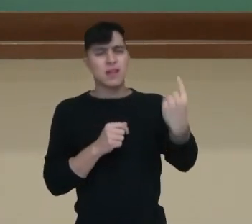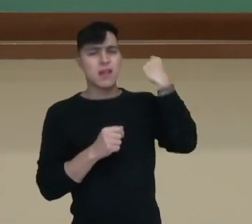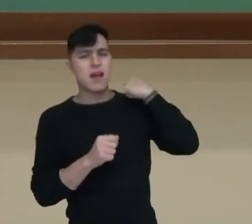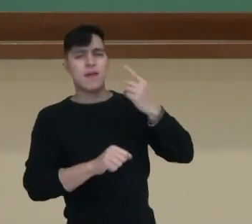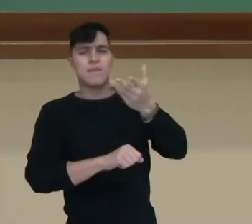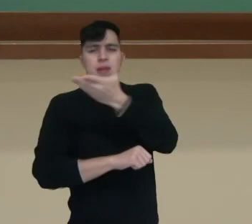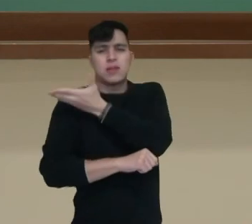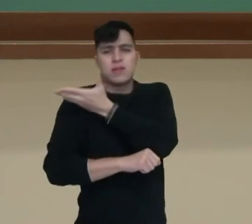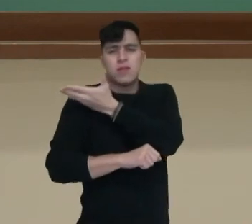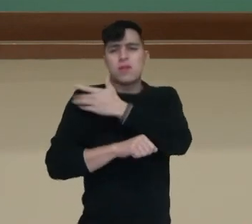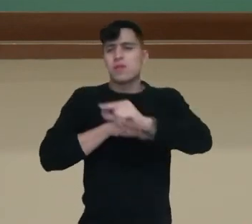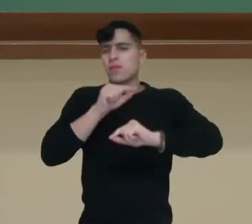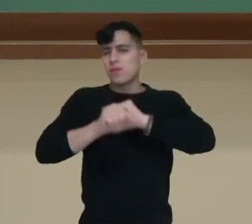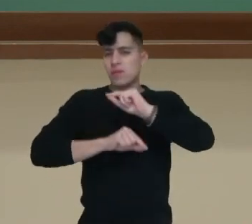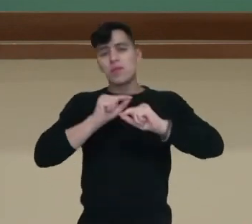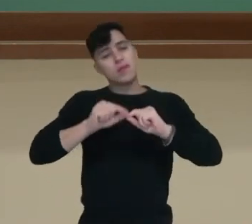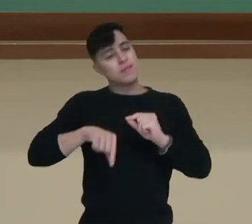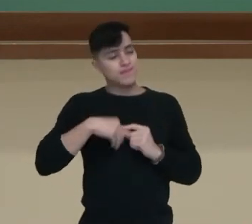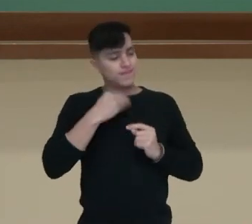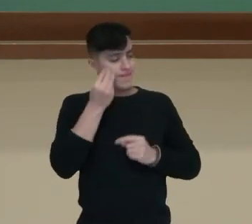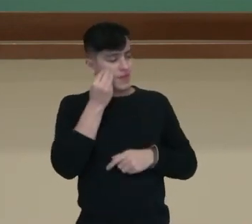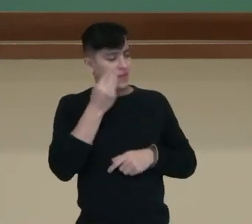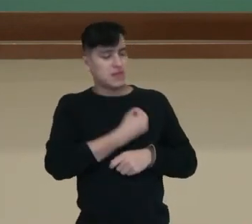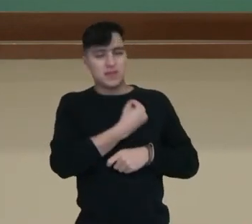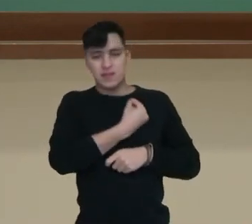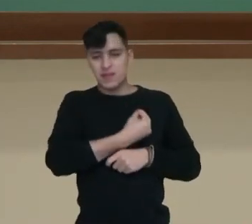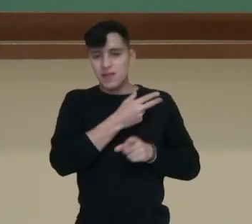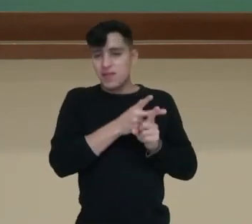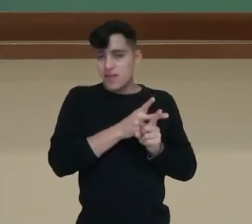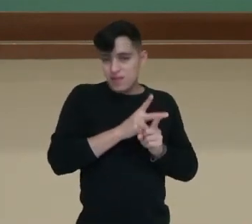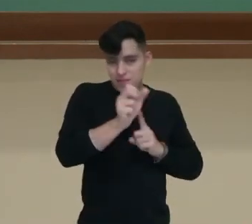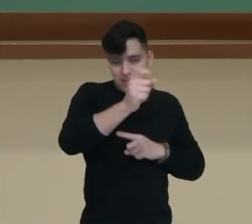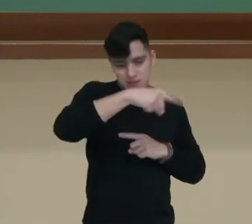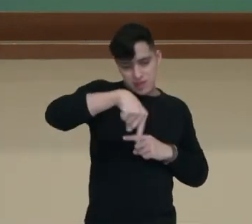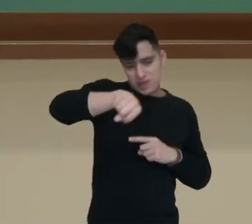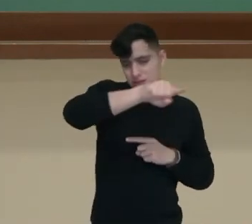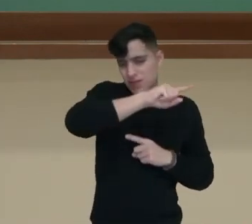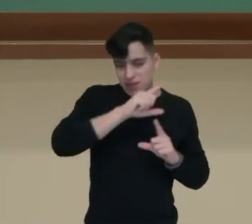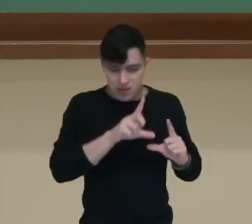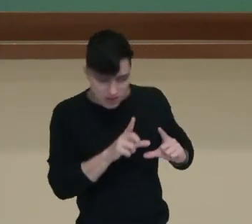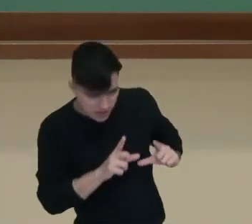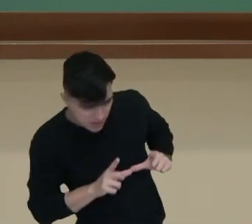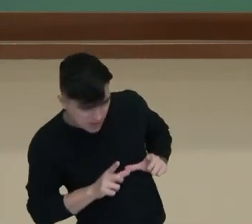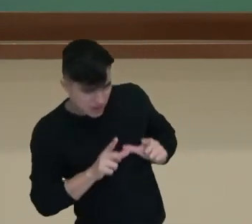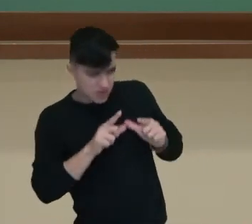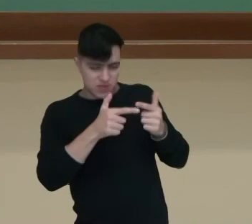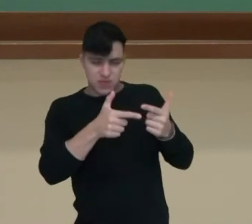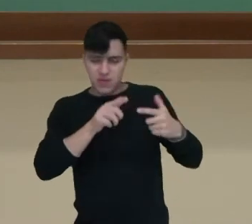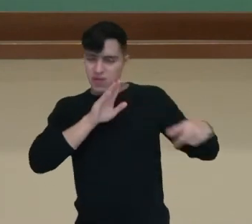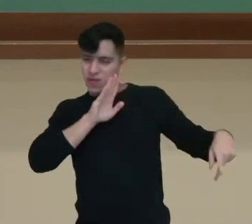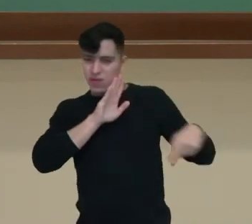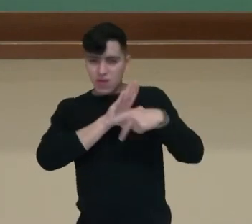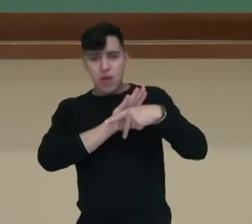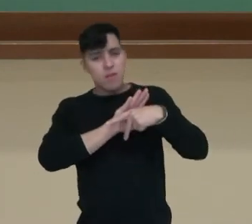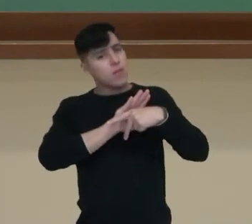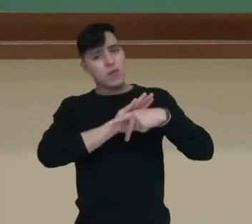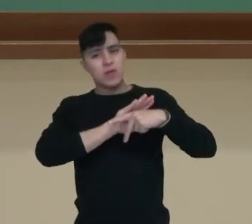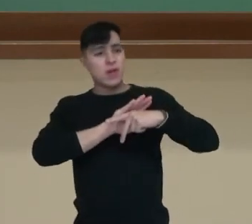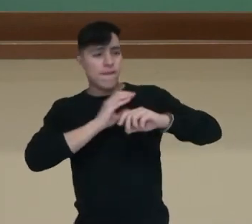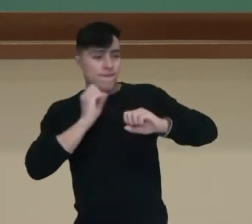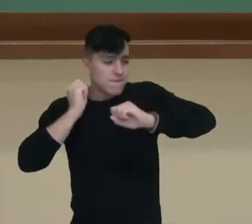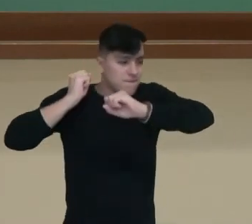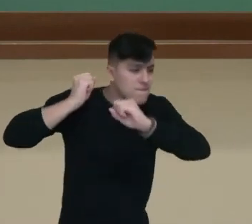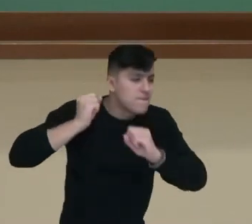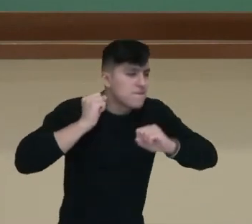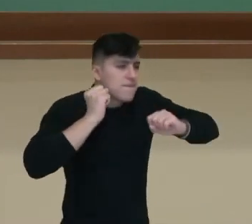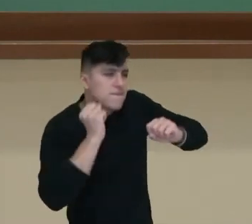pré-história? Era para sobrevivência, né? Elas tinham que sobreviver, então elas muitas vezes lutavam com a sua própria caça. Ali, elas iam caçar e